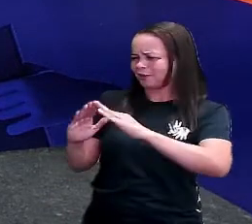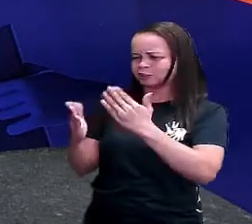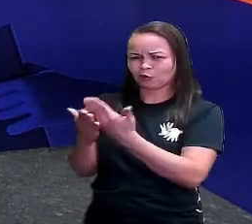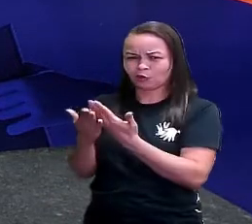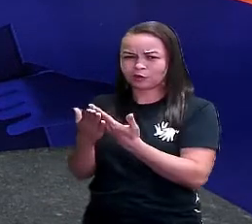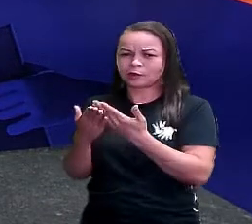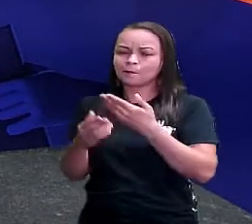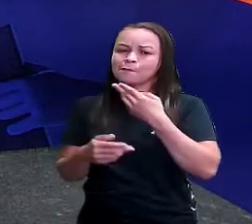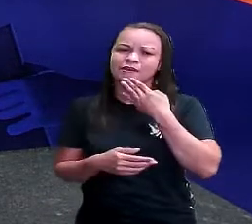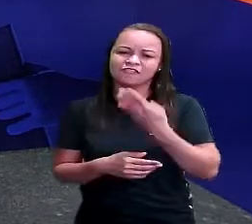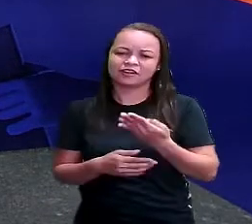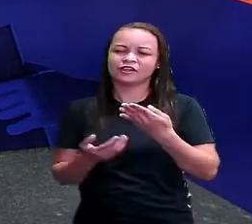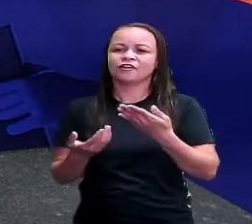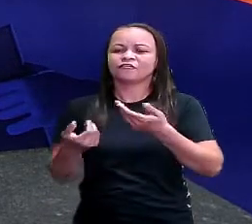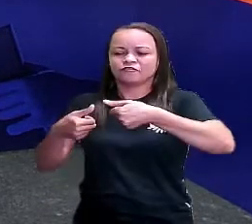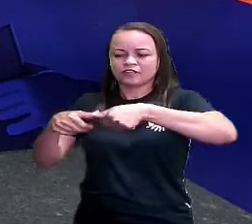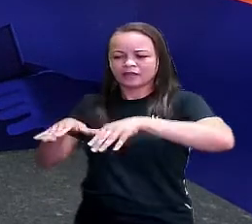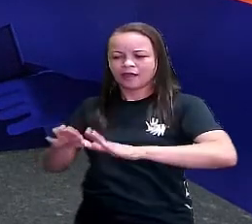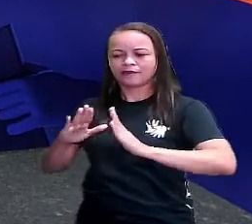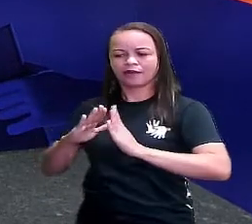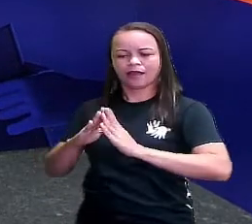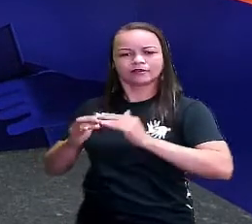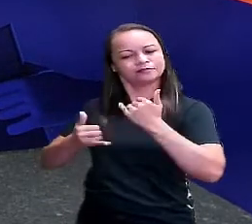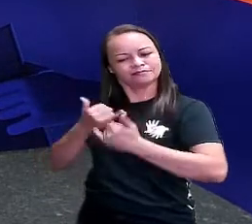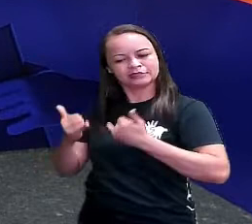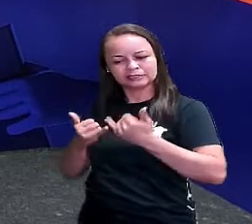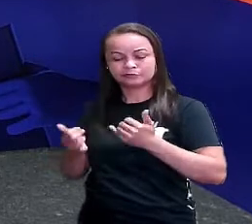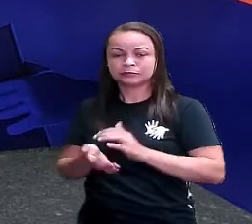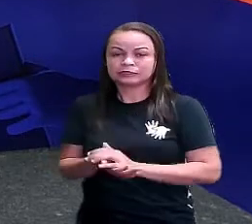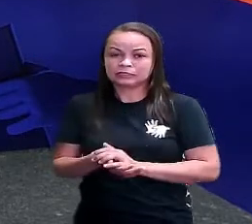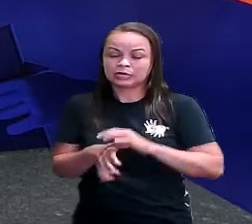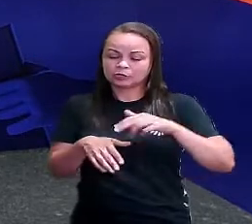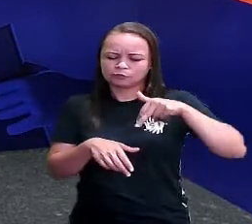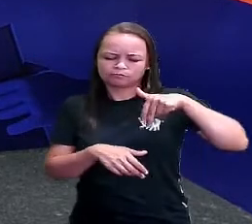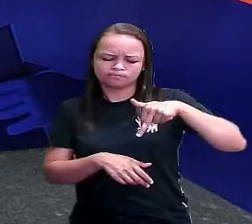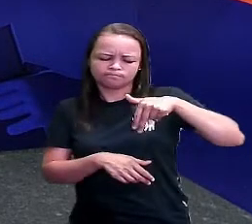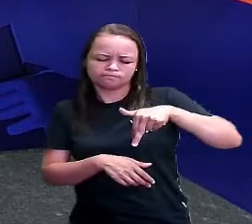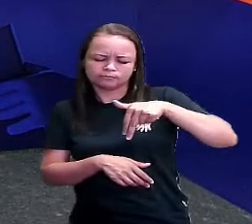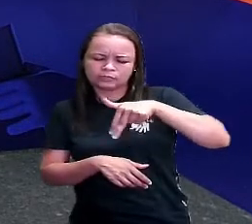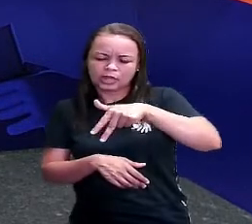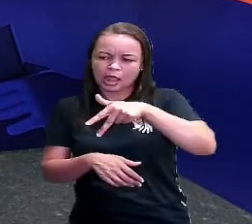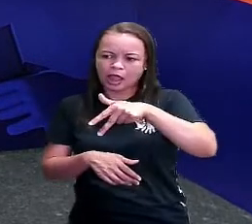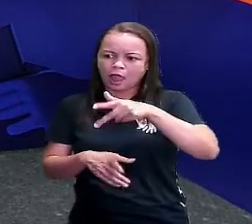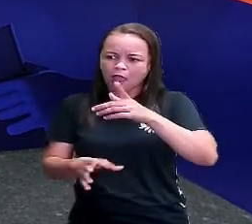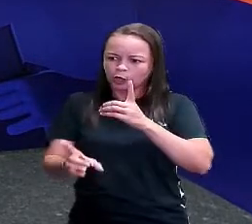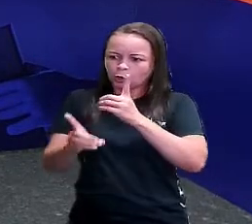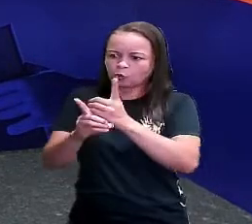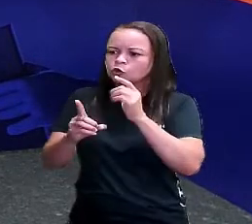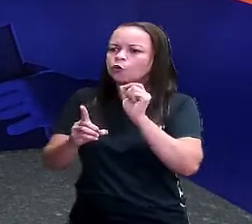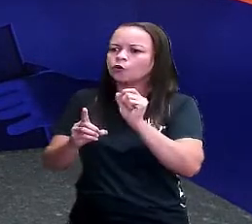em casa. Quando ele começou a caminhar, encontrou um circo.